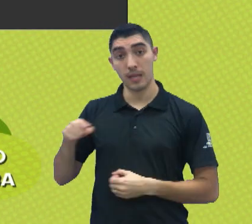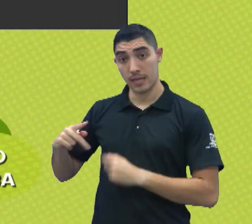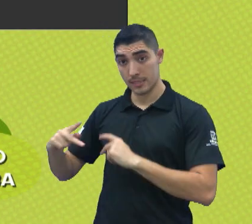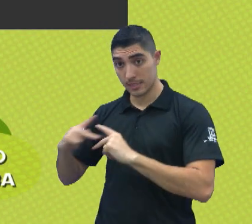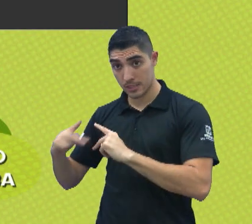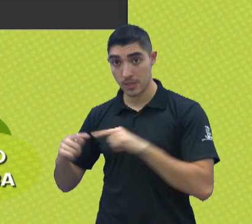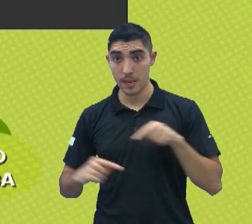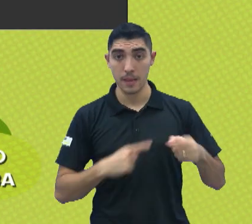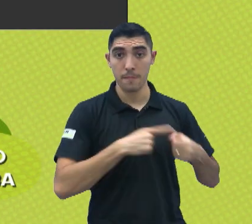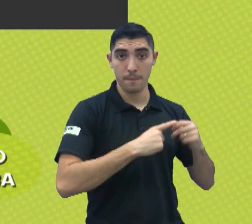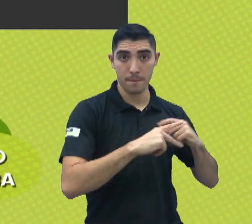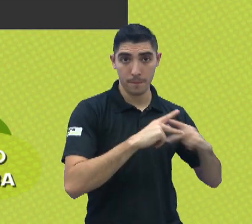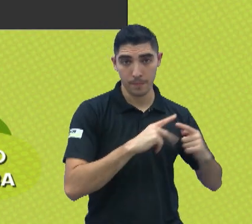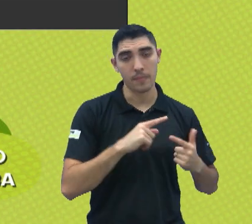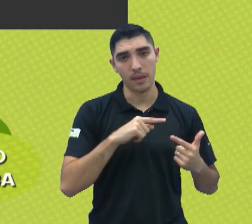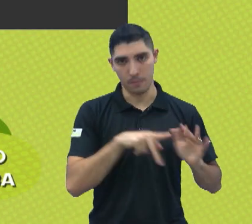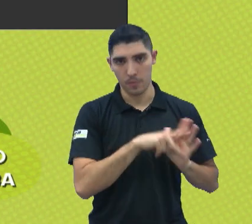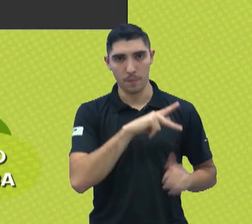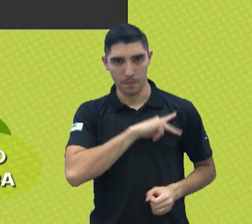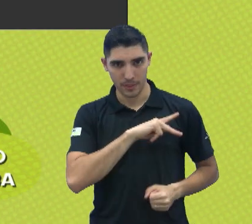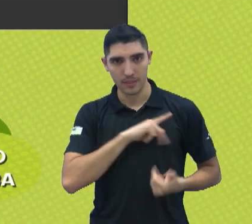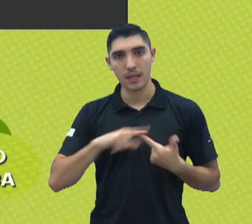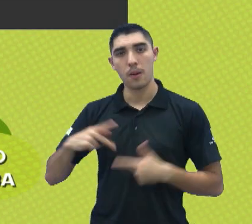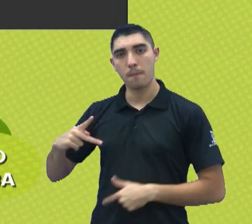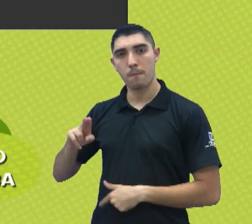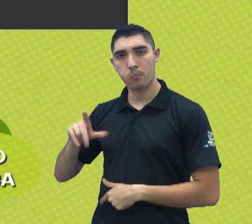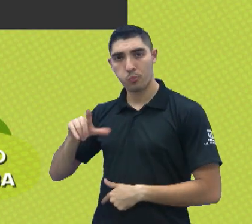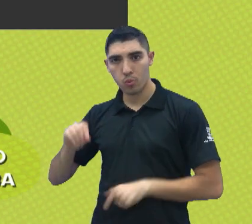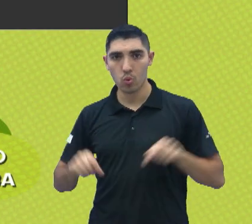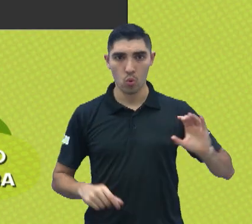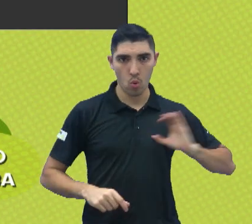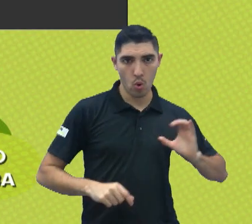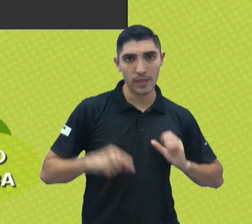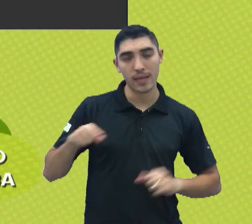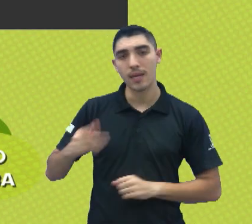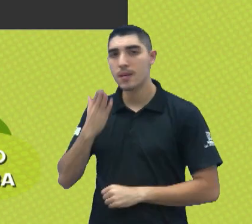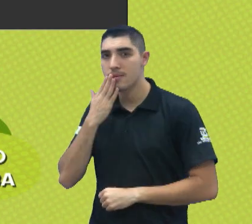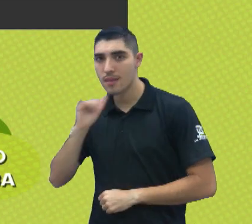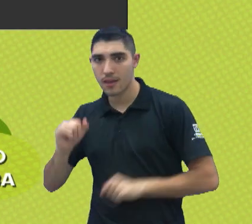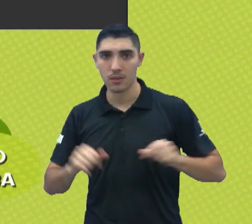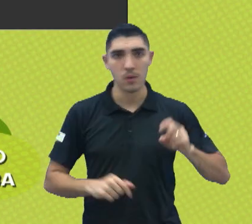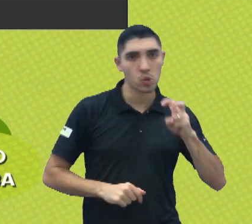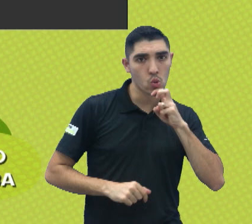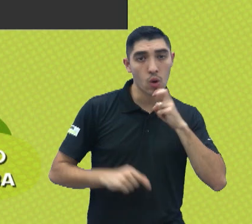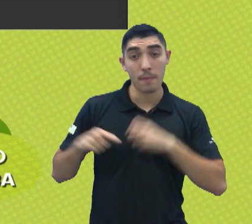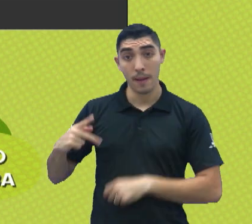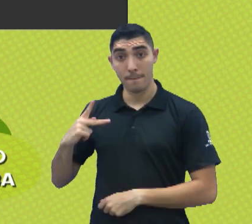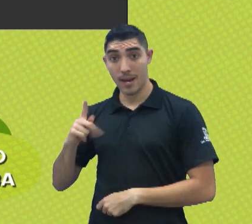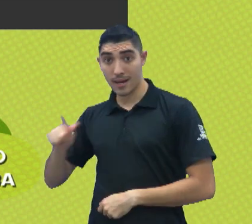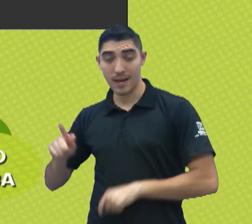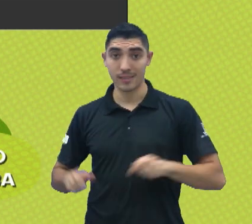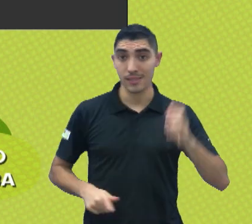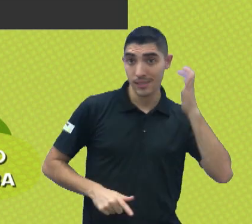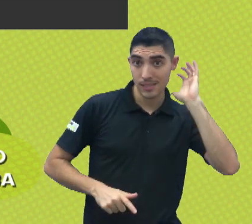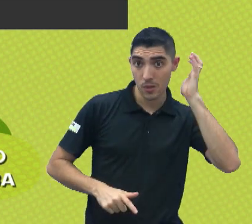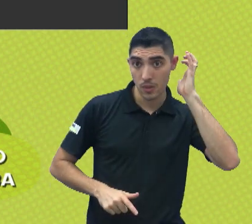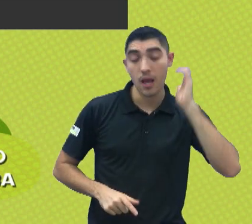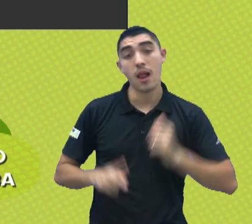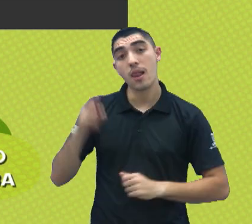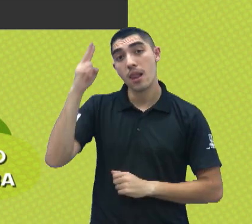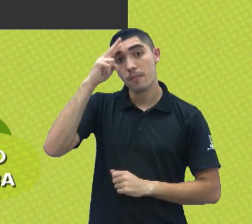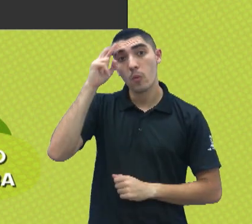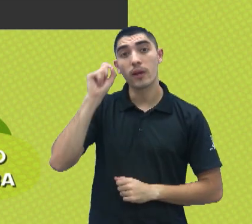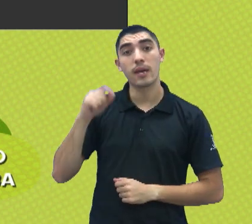Pulo Futsal e Corinthians, Indaiatuba e Sorocaba, Praia Grande e Santo André. Lembrando que Pinda, Corinthians, Sorocaba e Santo